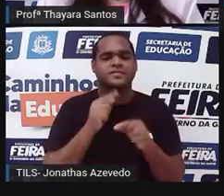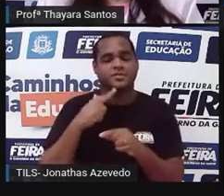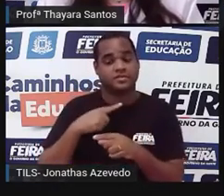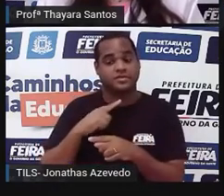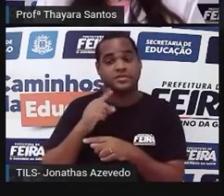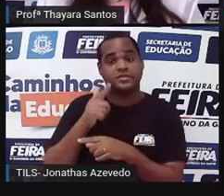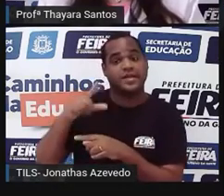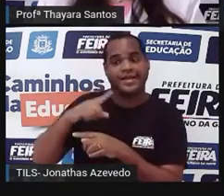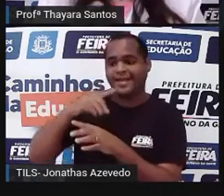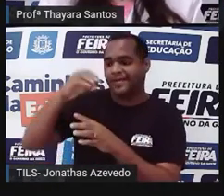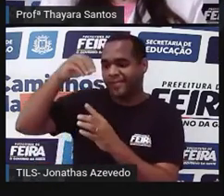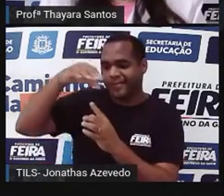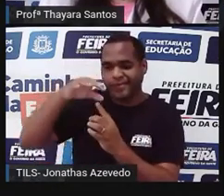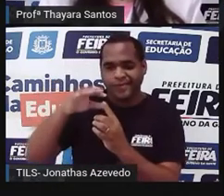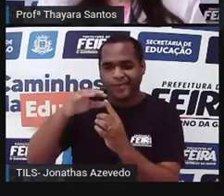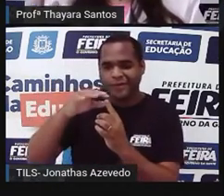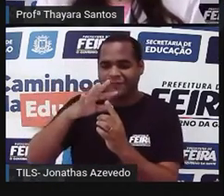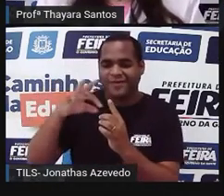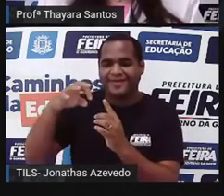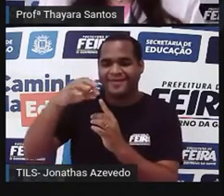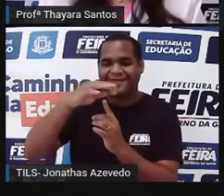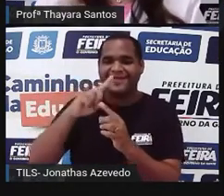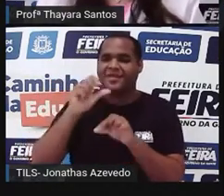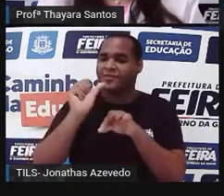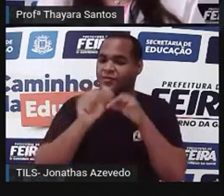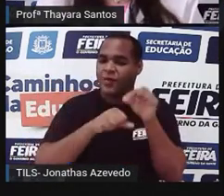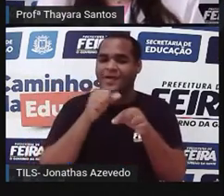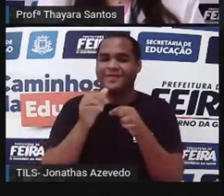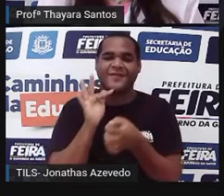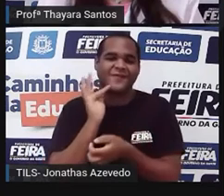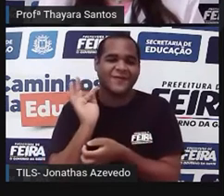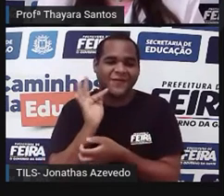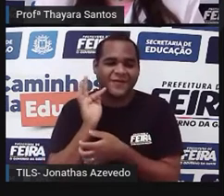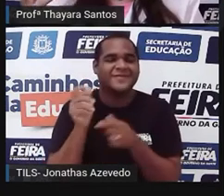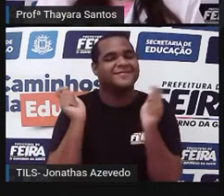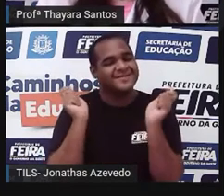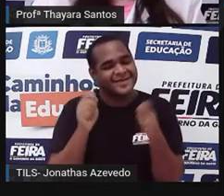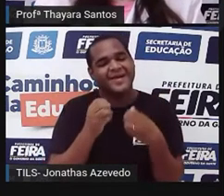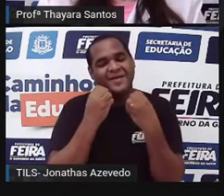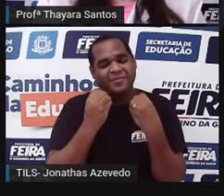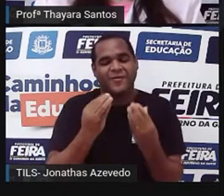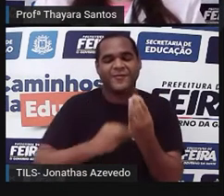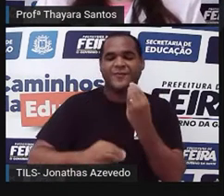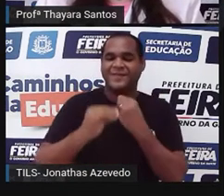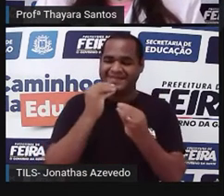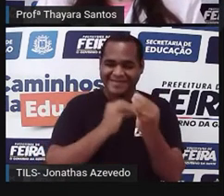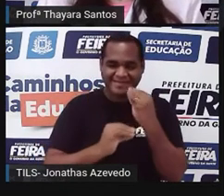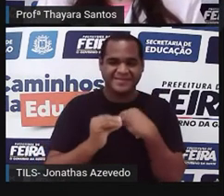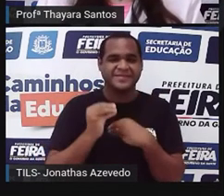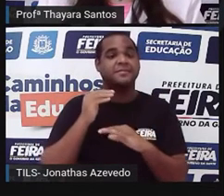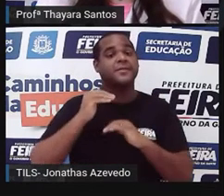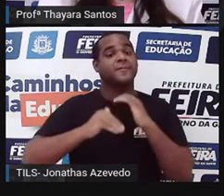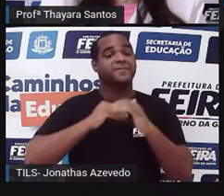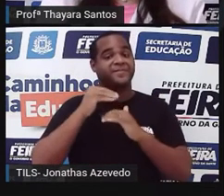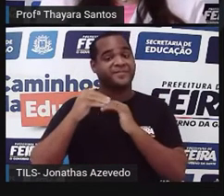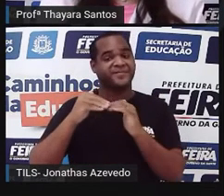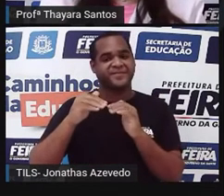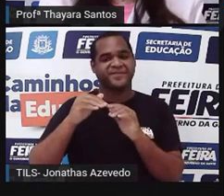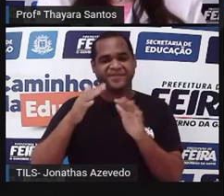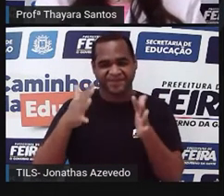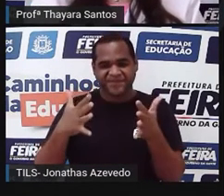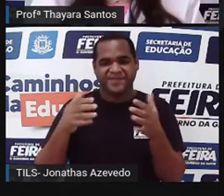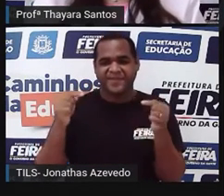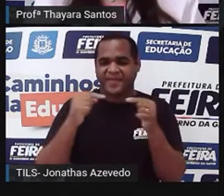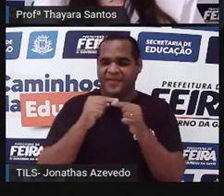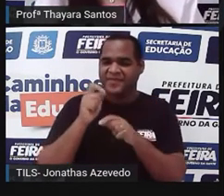outra flor, ele vai virar um fruto e esse fruto vai servir de alimento para a gente. Então, esse processo ecossistêmico, que é a